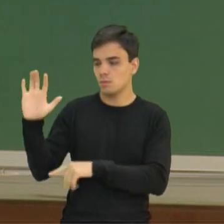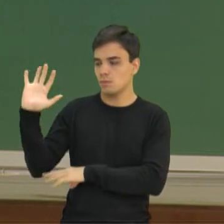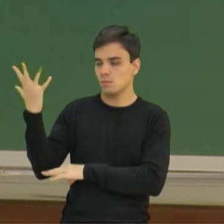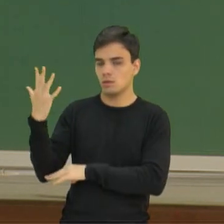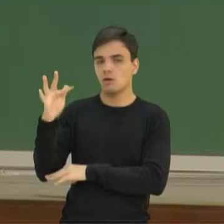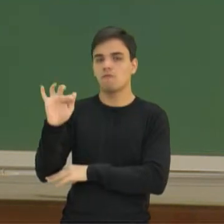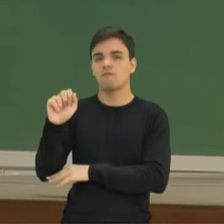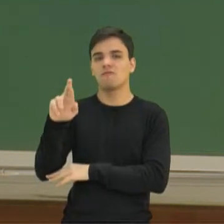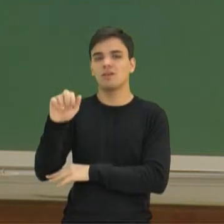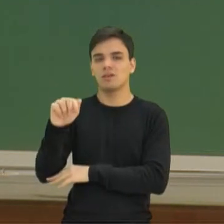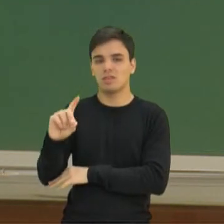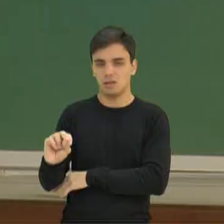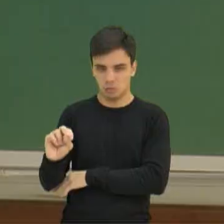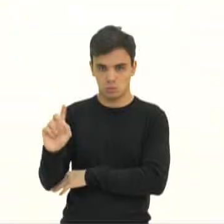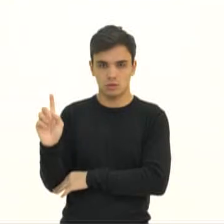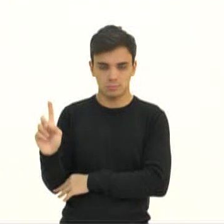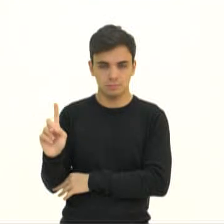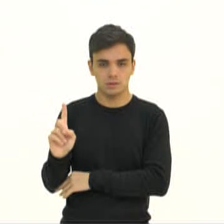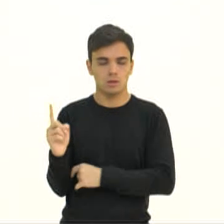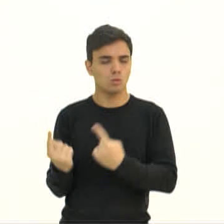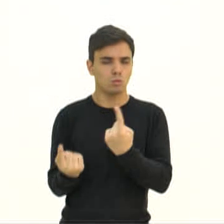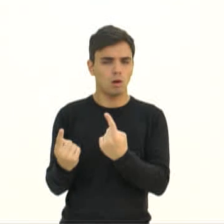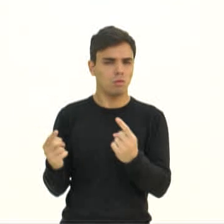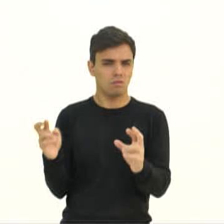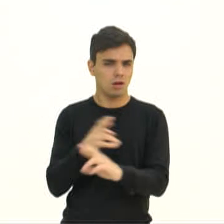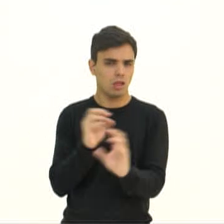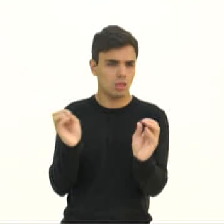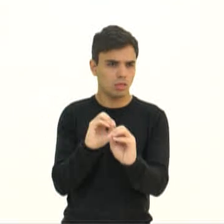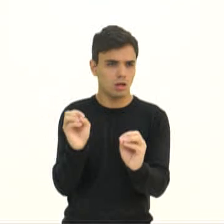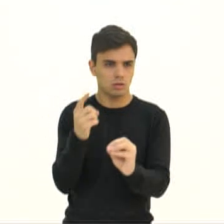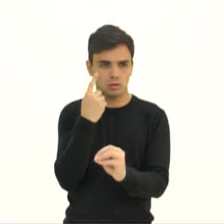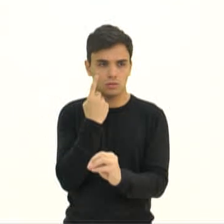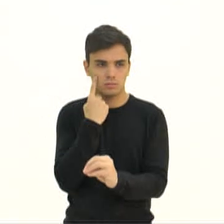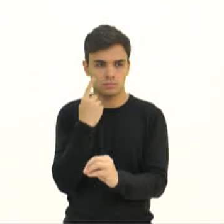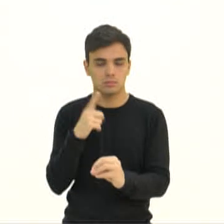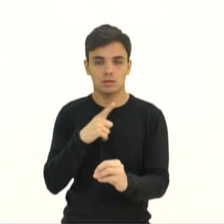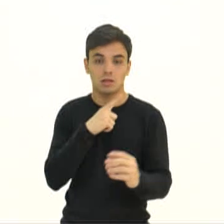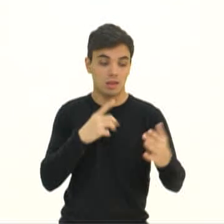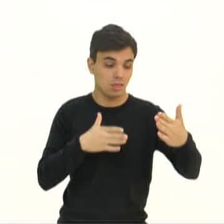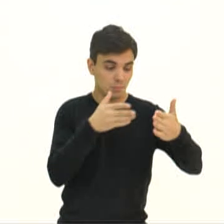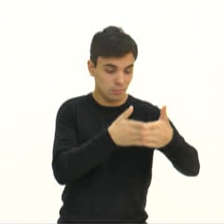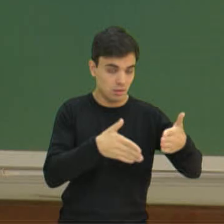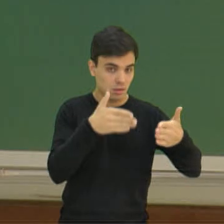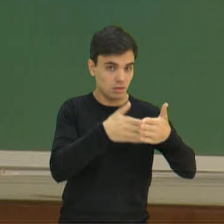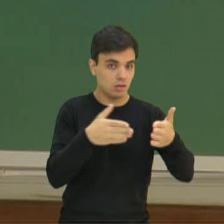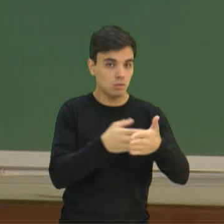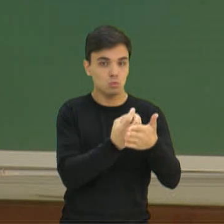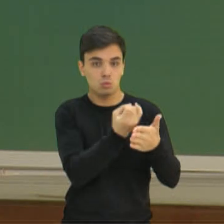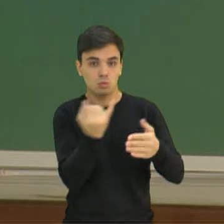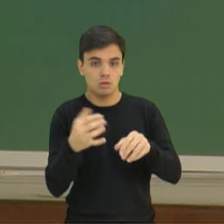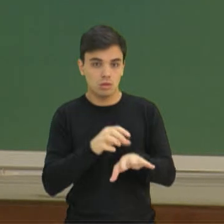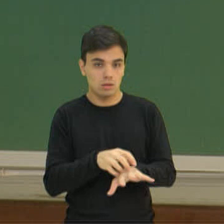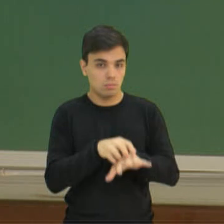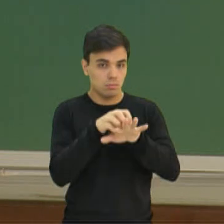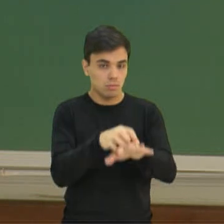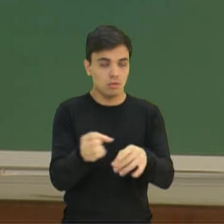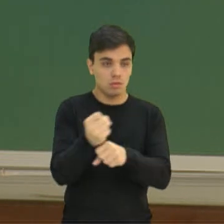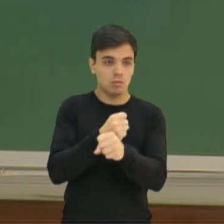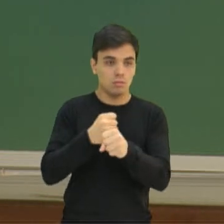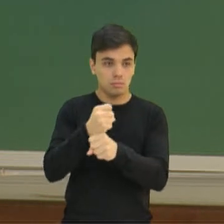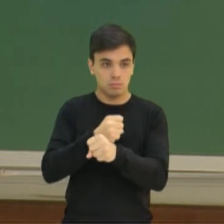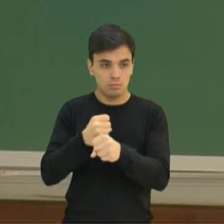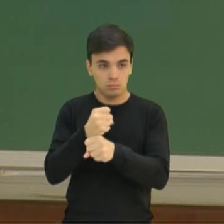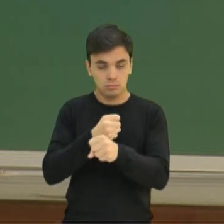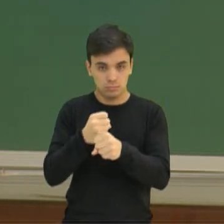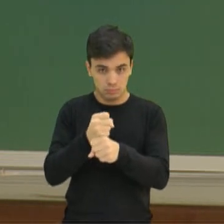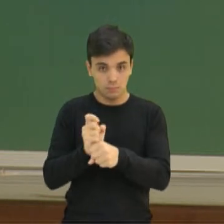Noronha, qual não se refere a isso? O estabelecimento de limites de quantidade de turistas por ano. Na verdade, isso daqui